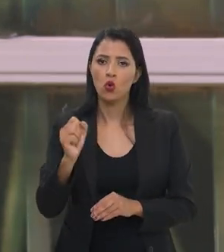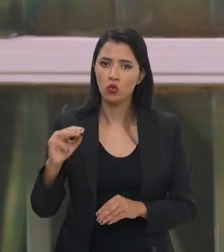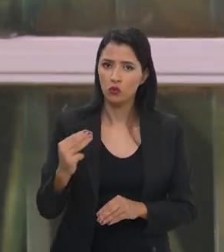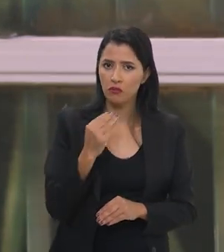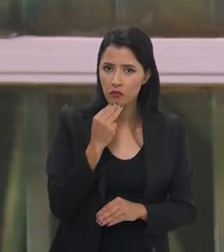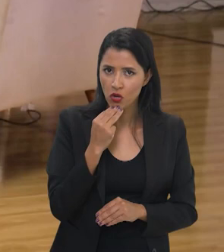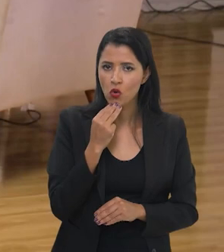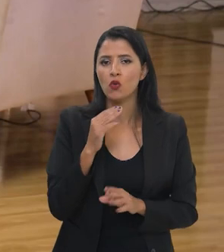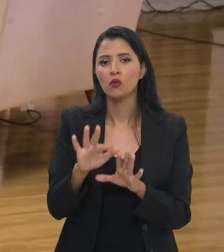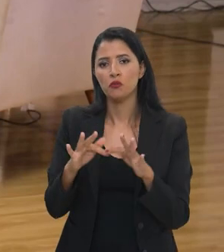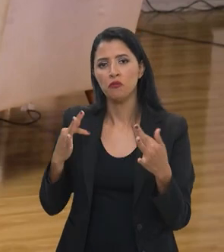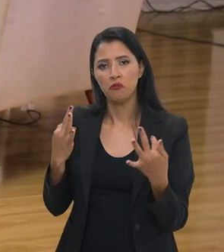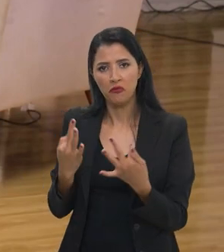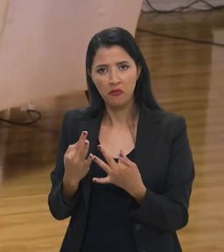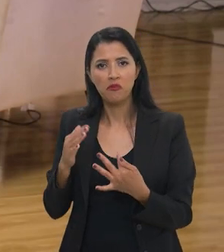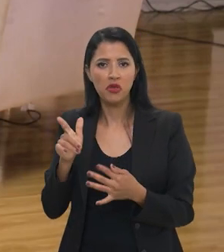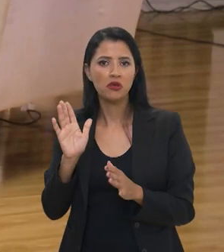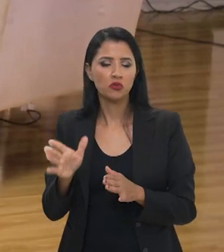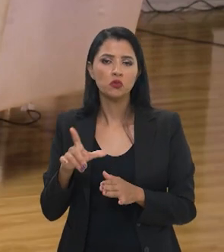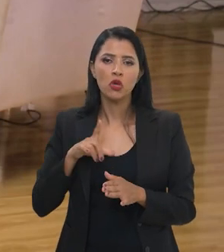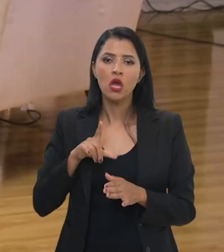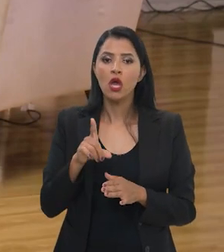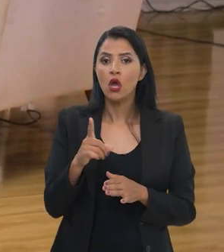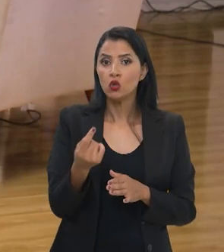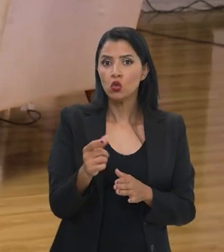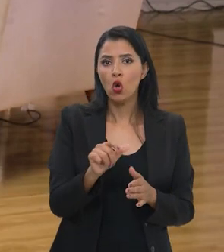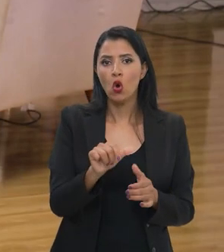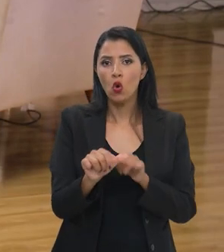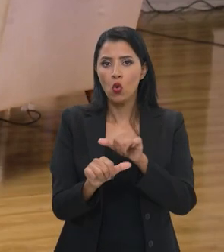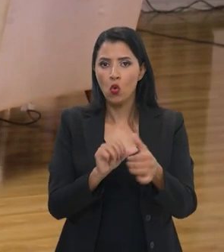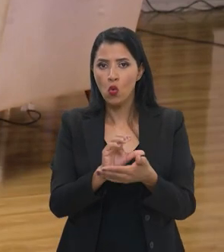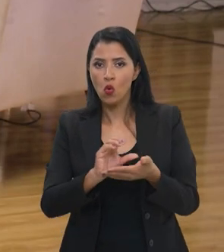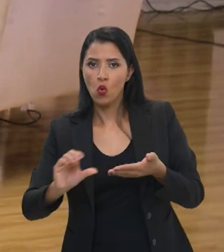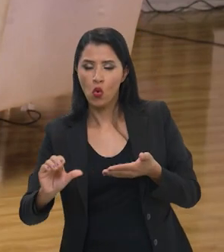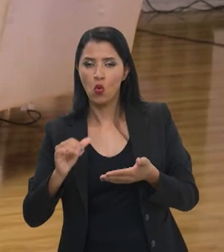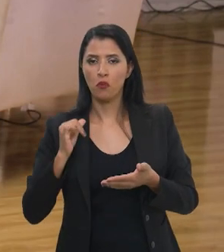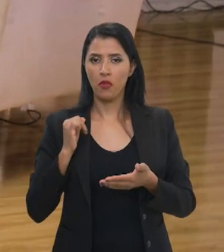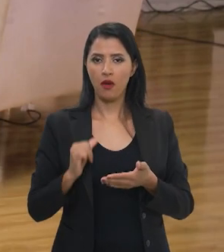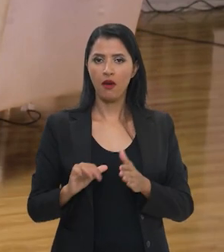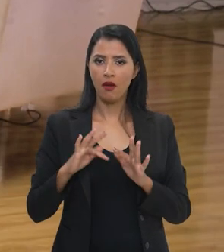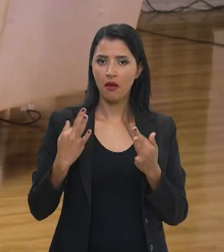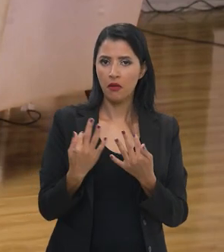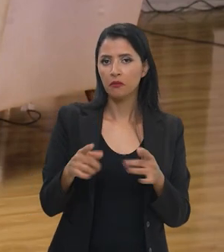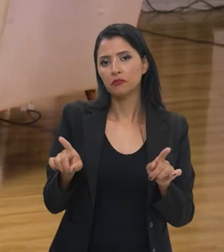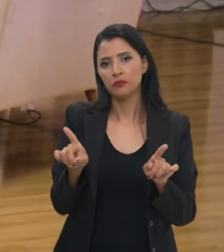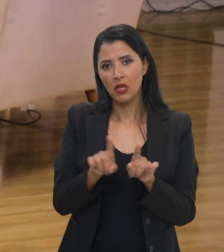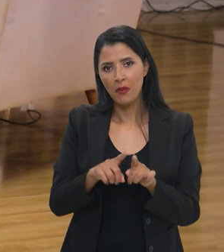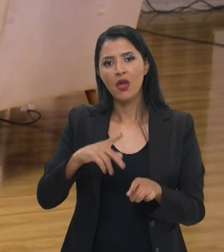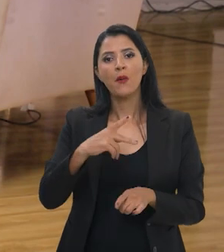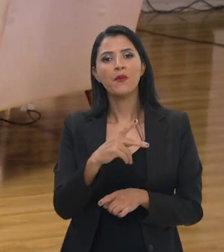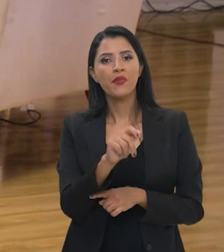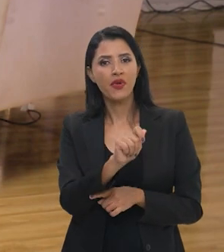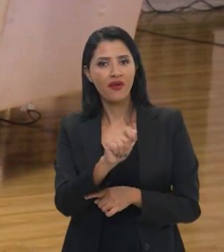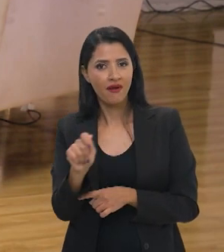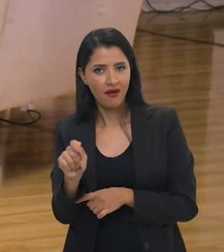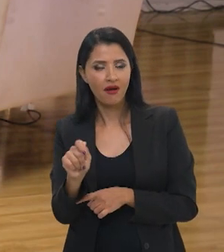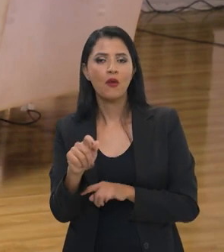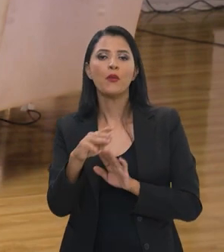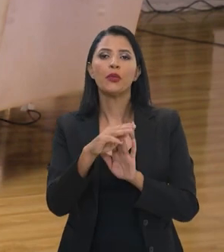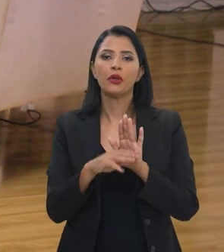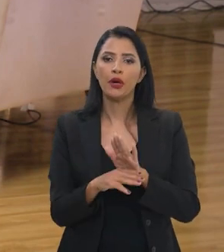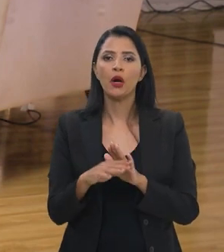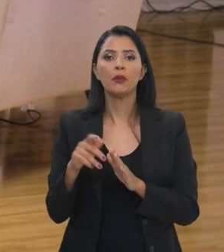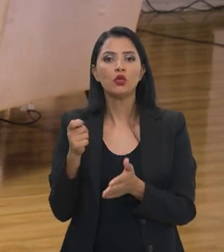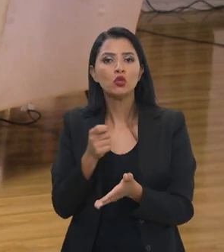cerca de 8 milhões de famílias que só com a transferência de renda mas também com a presença do PA